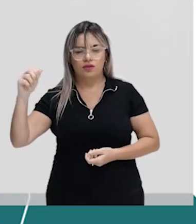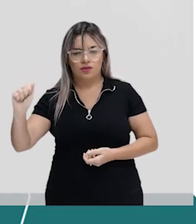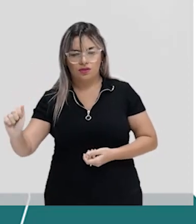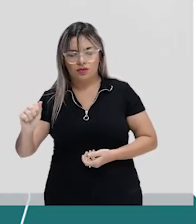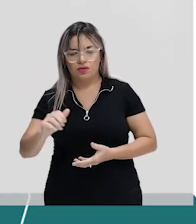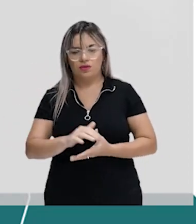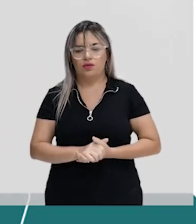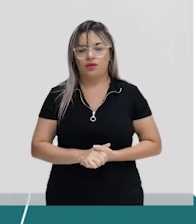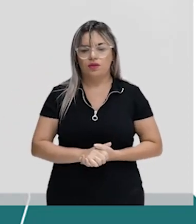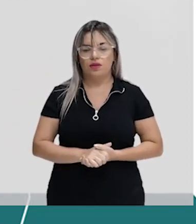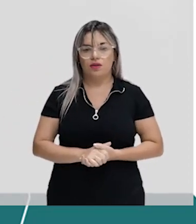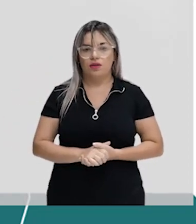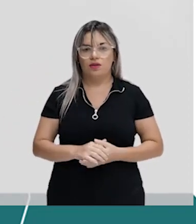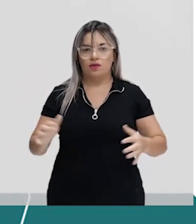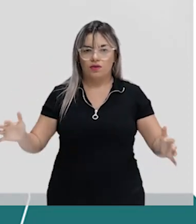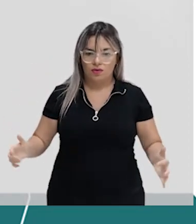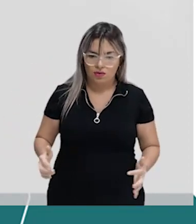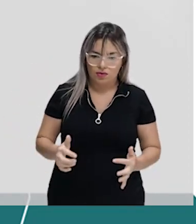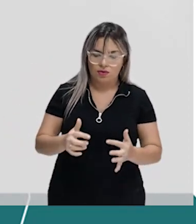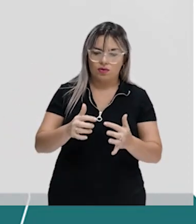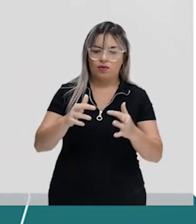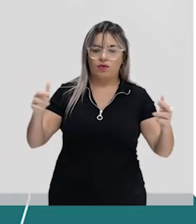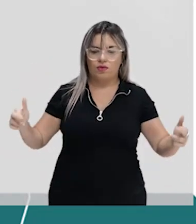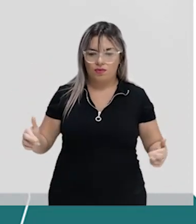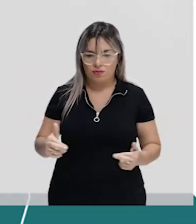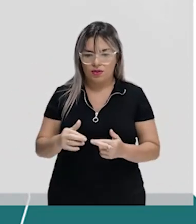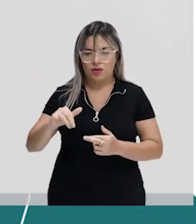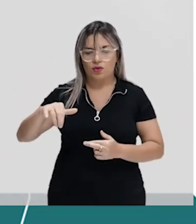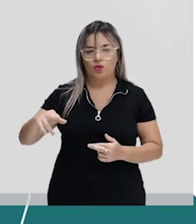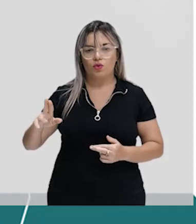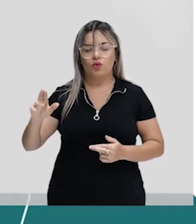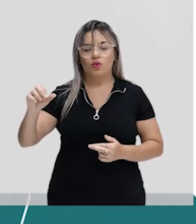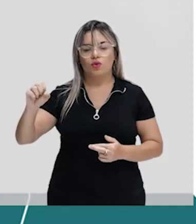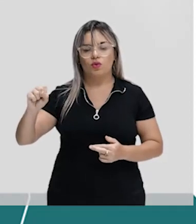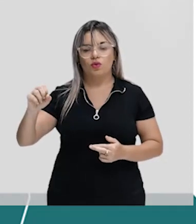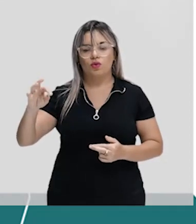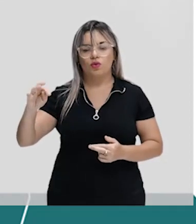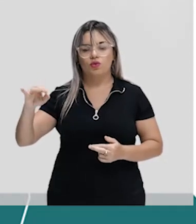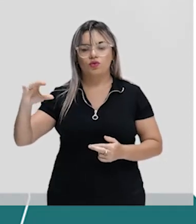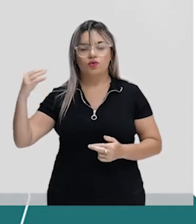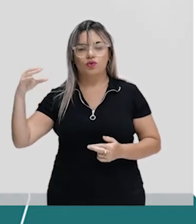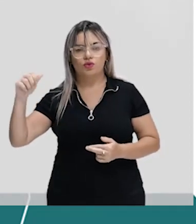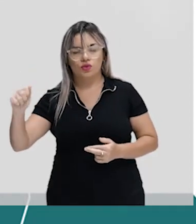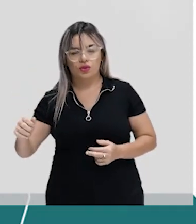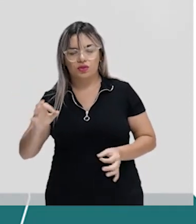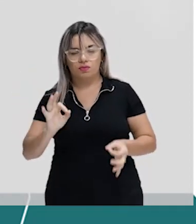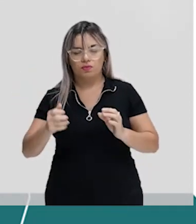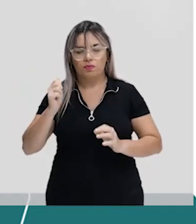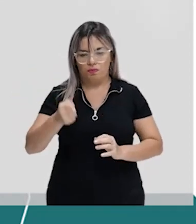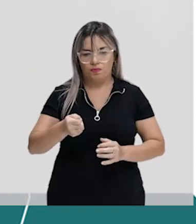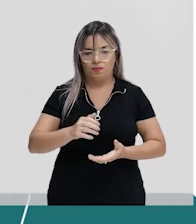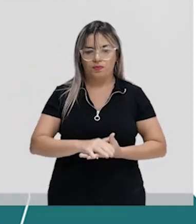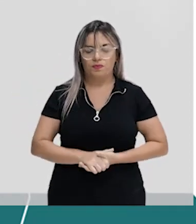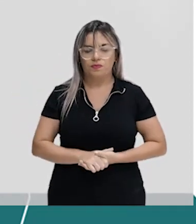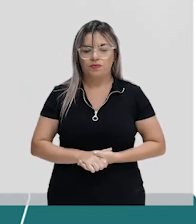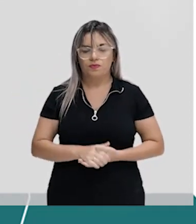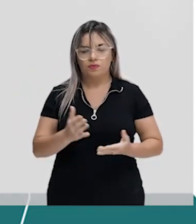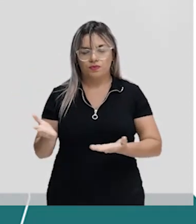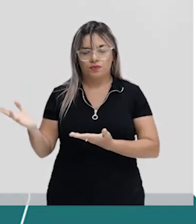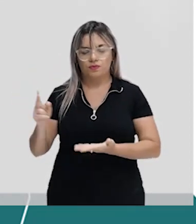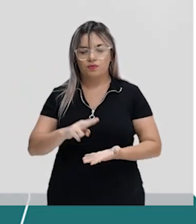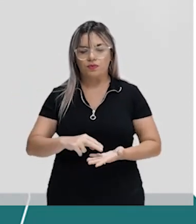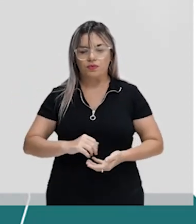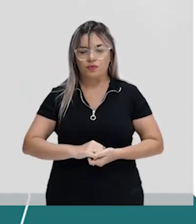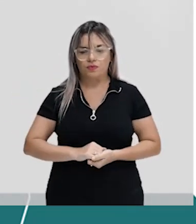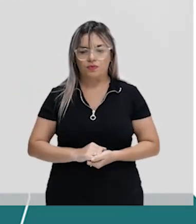rima com justiça. Fazes no peito vão que muito te ama, que mortes, que perigos, que tormentas, que